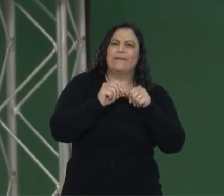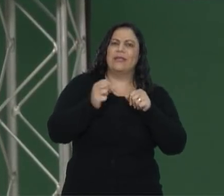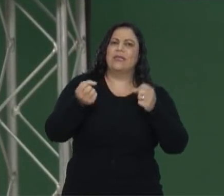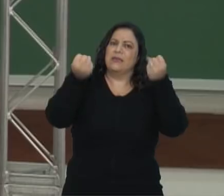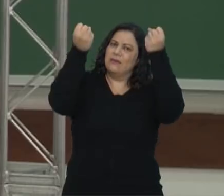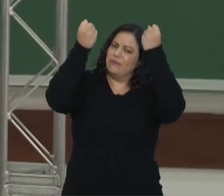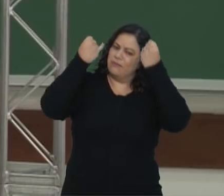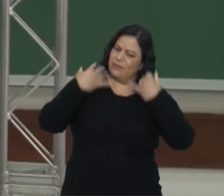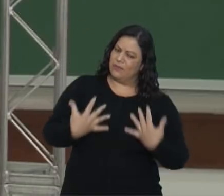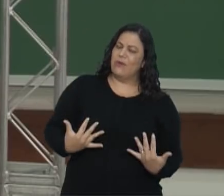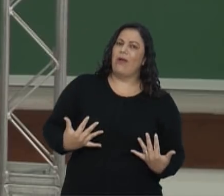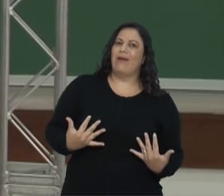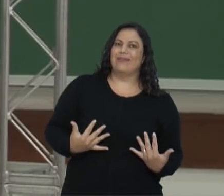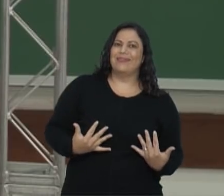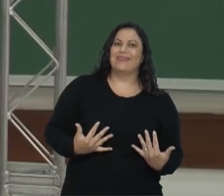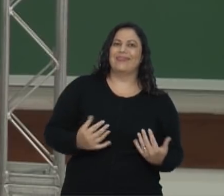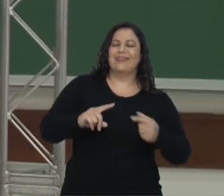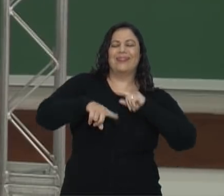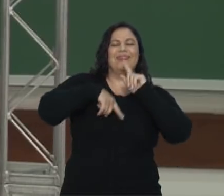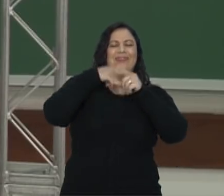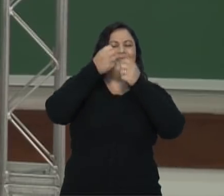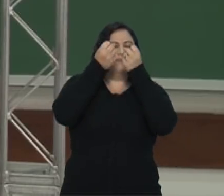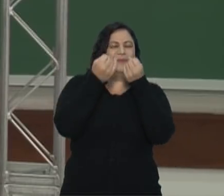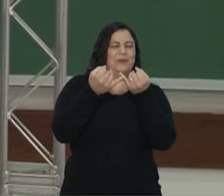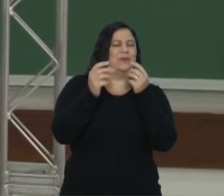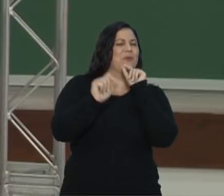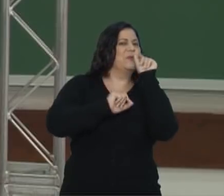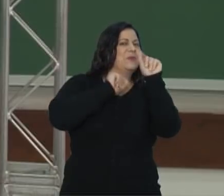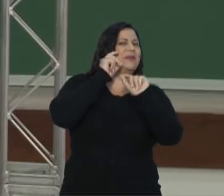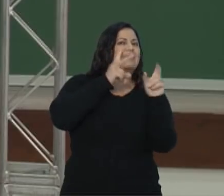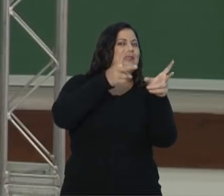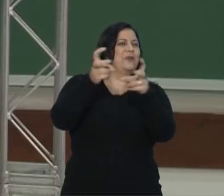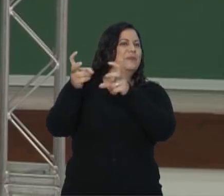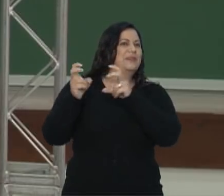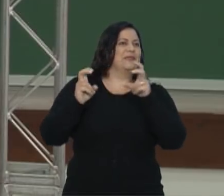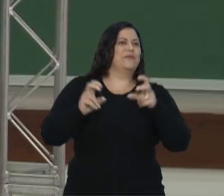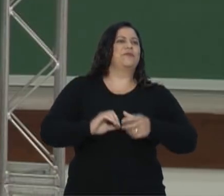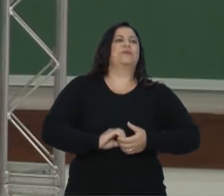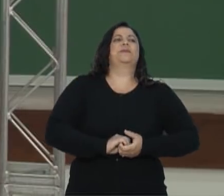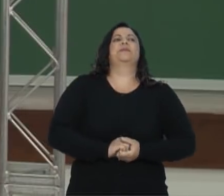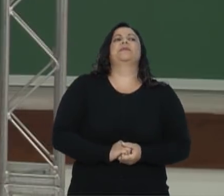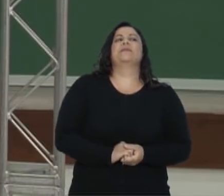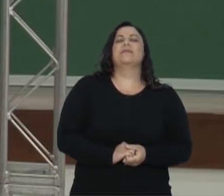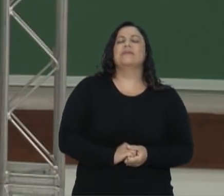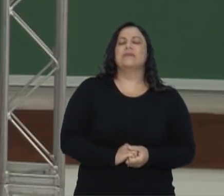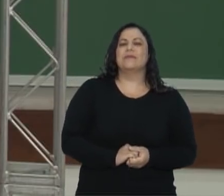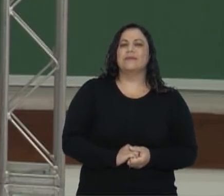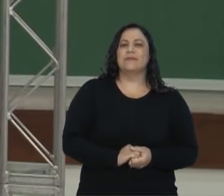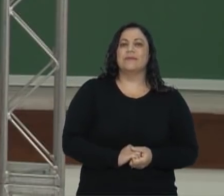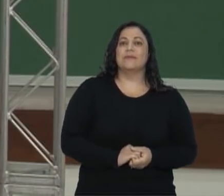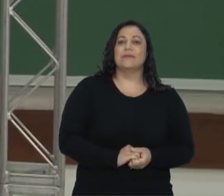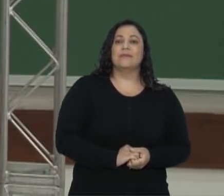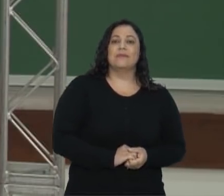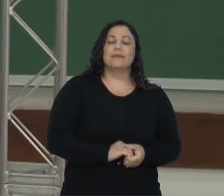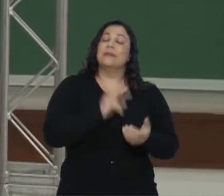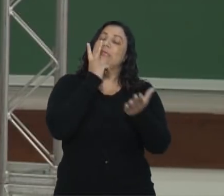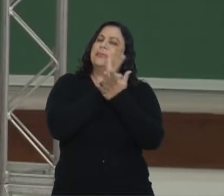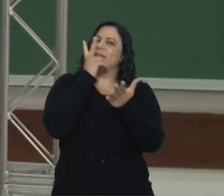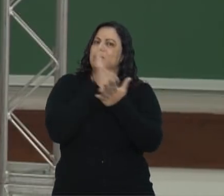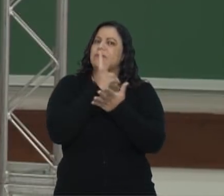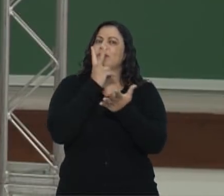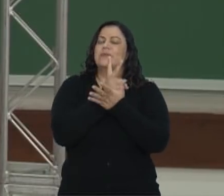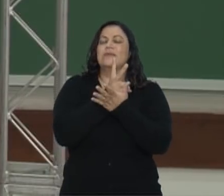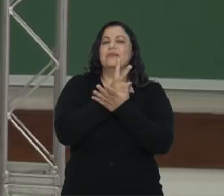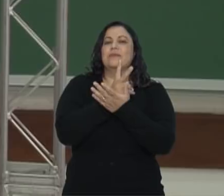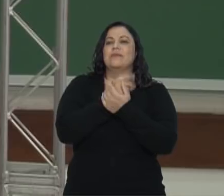contar depois como foi, o que você observou. Bom, ainda falando da decomposição